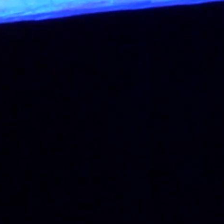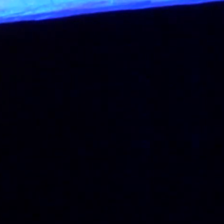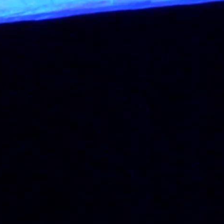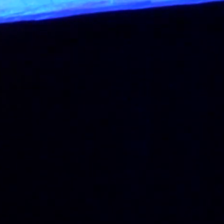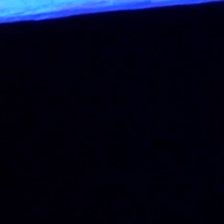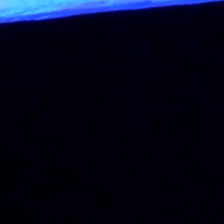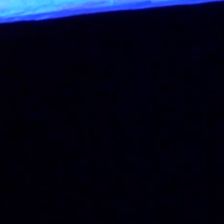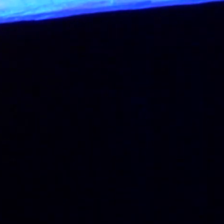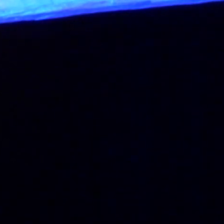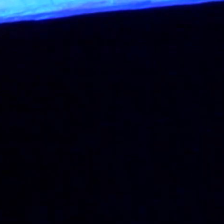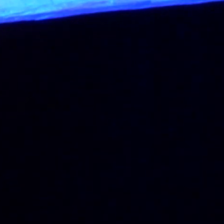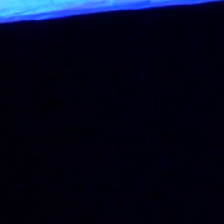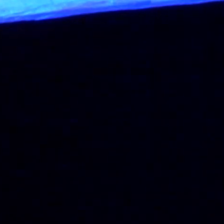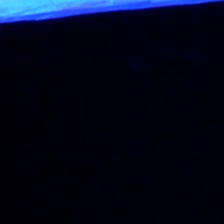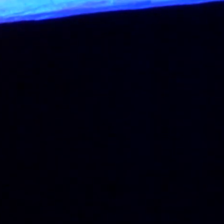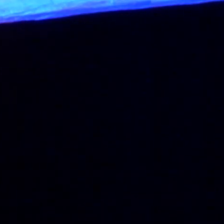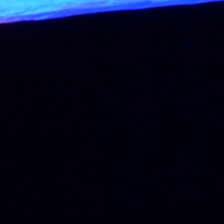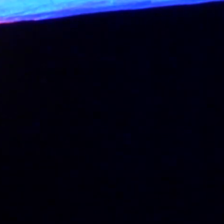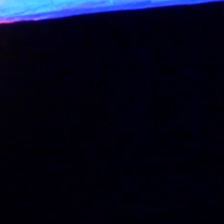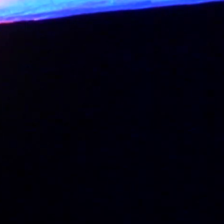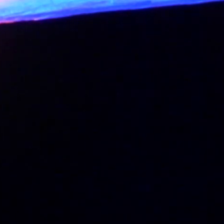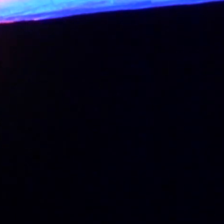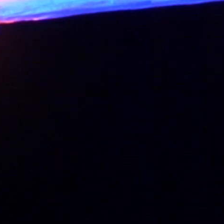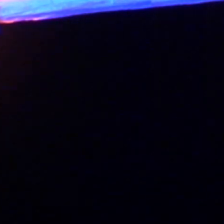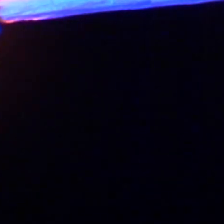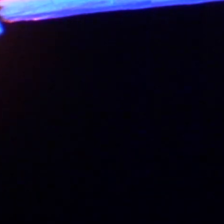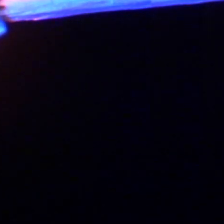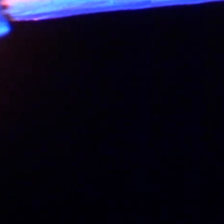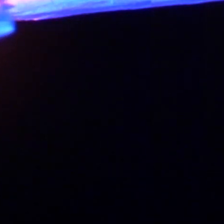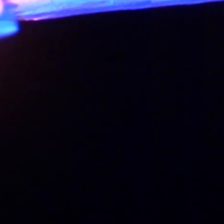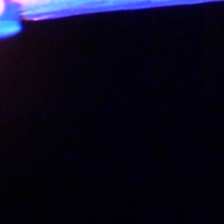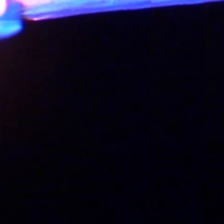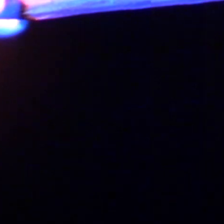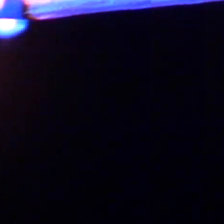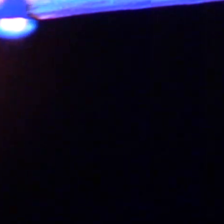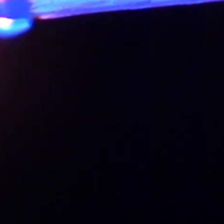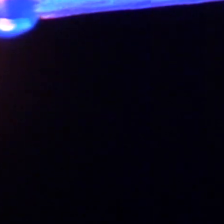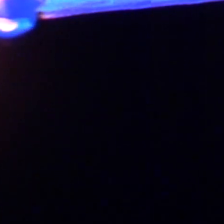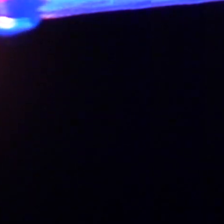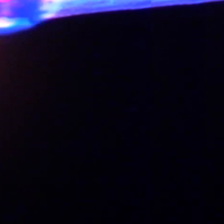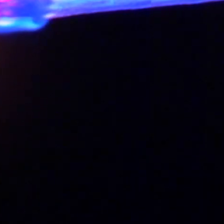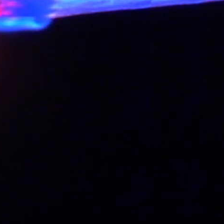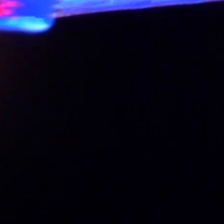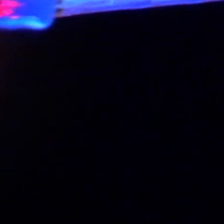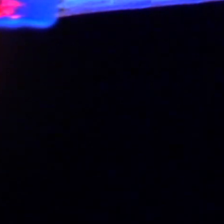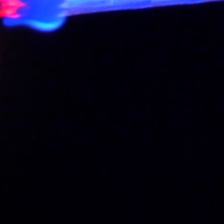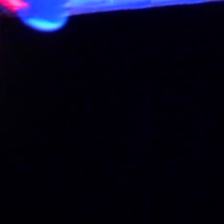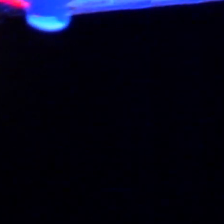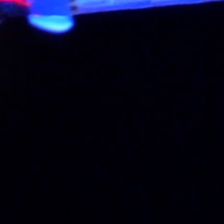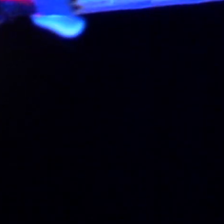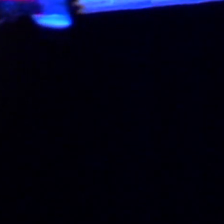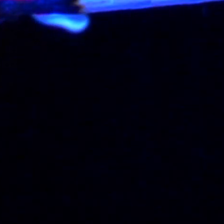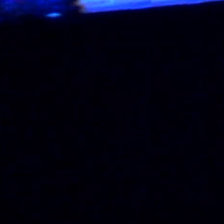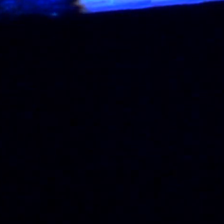alegria, tira sua paz, seu brilho, consome pouco a pouco a sua vida.